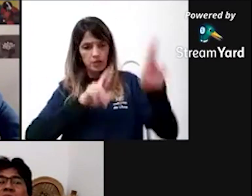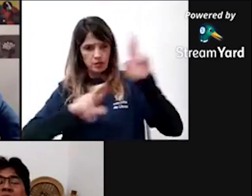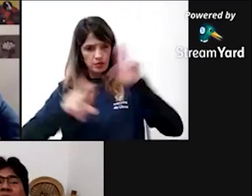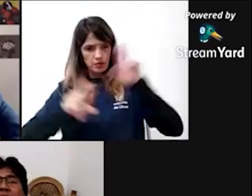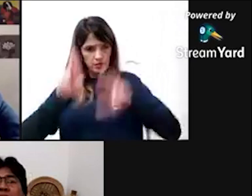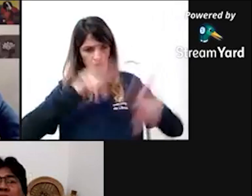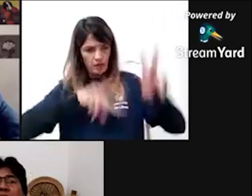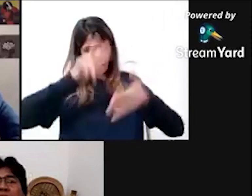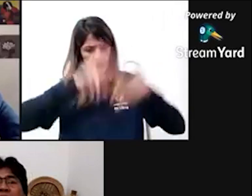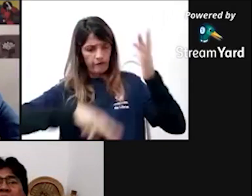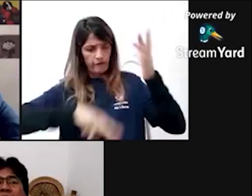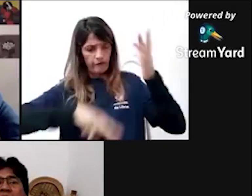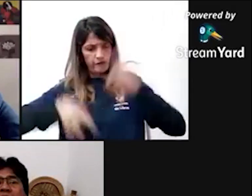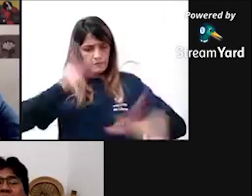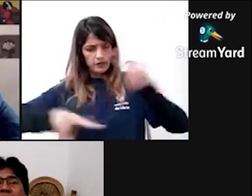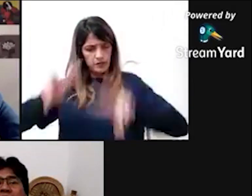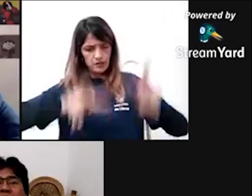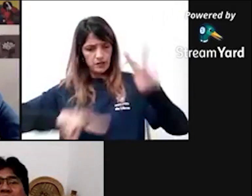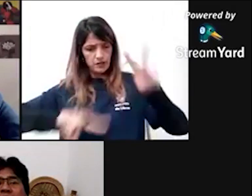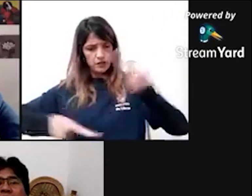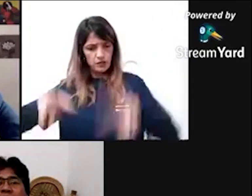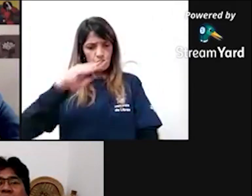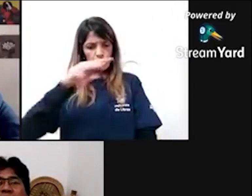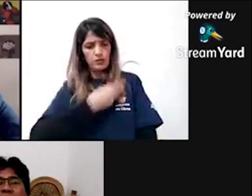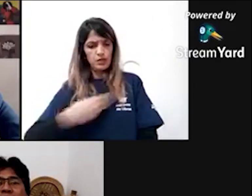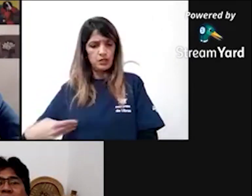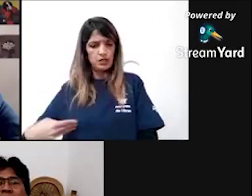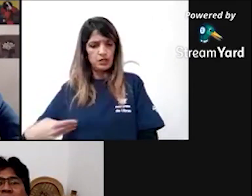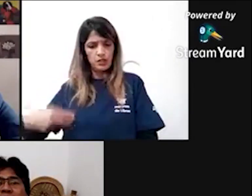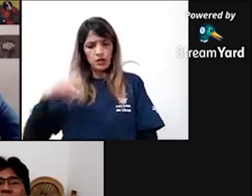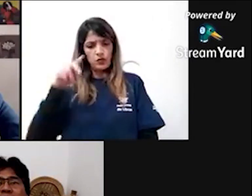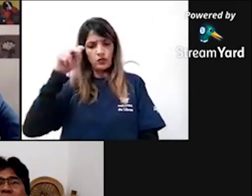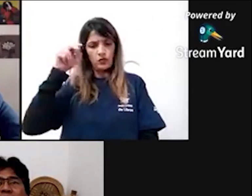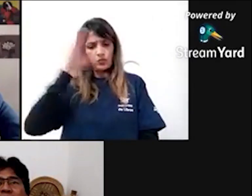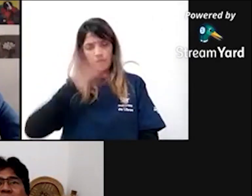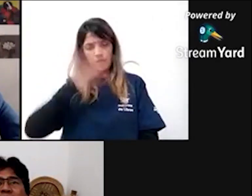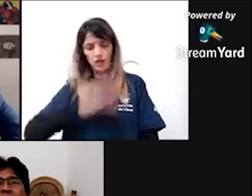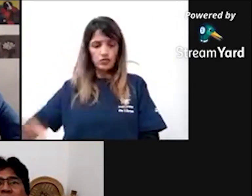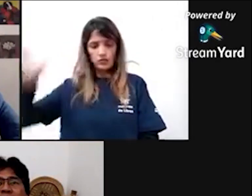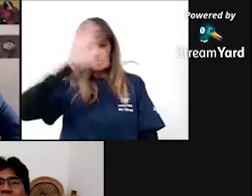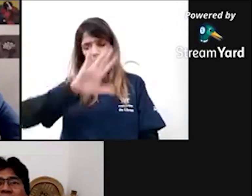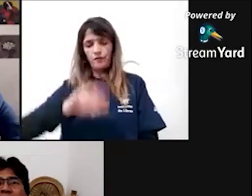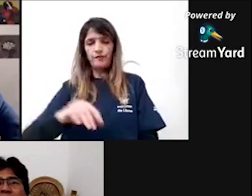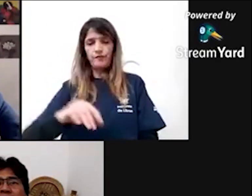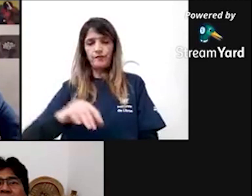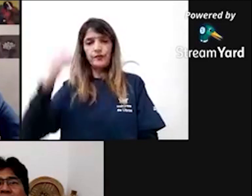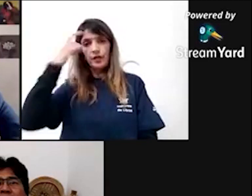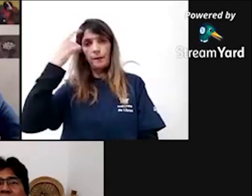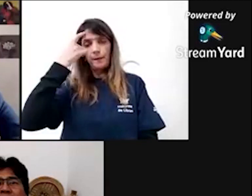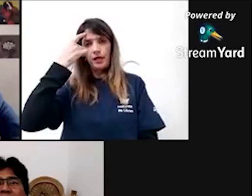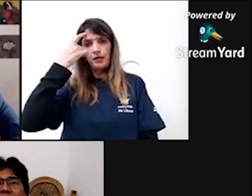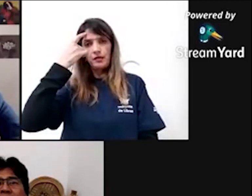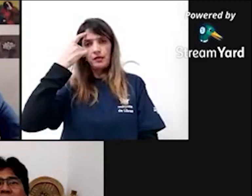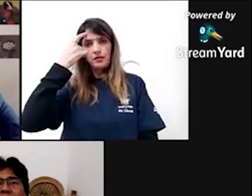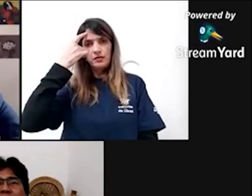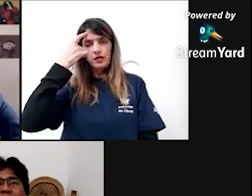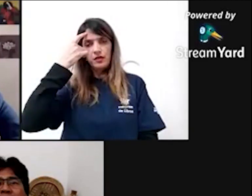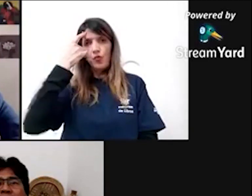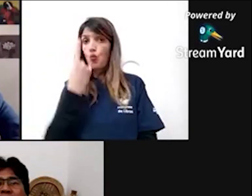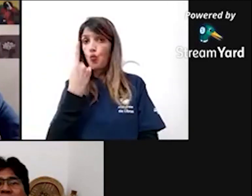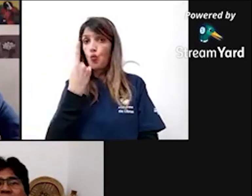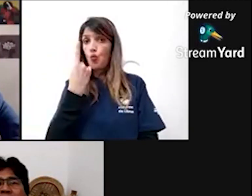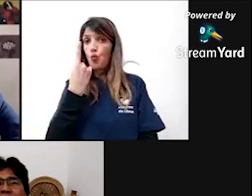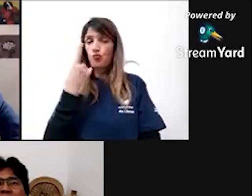brasileira, de identidade nacional. Porque quando a gente pensa apenas no conteúdo, a